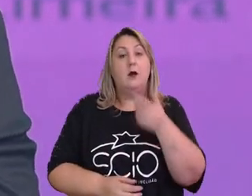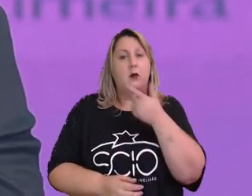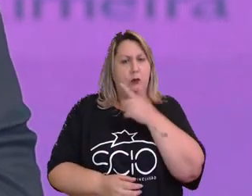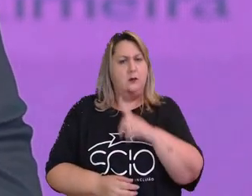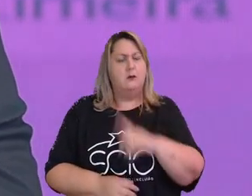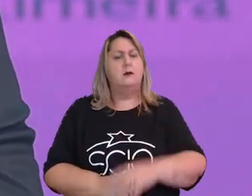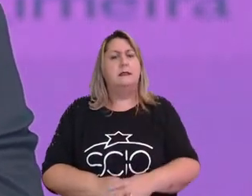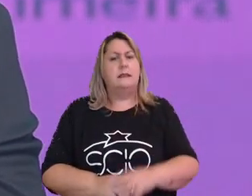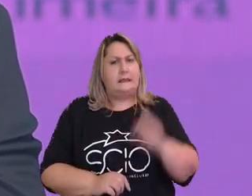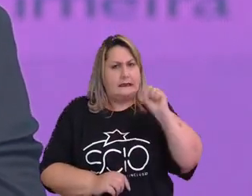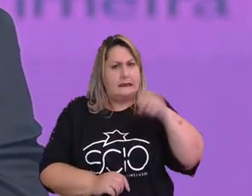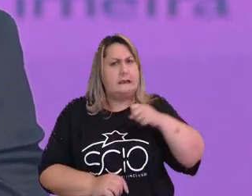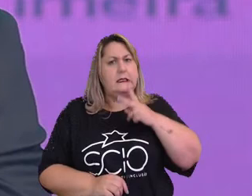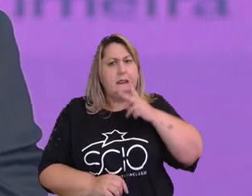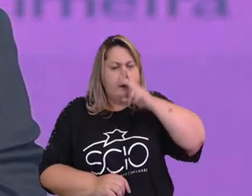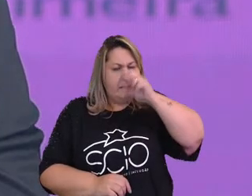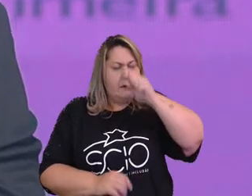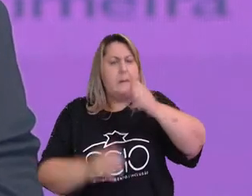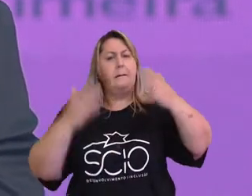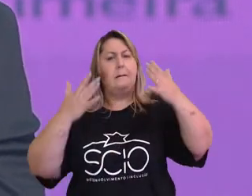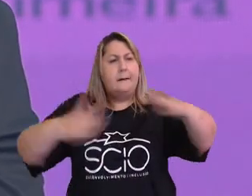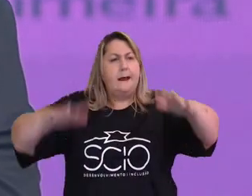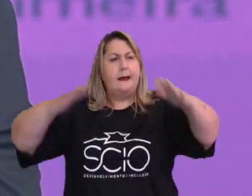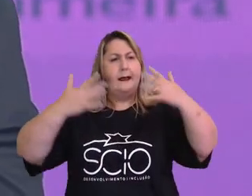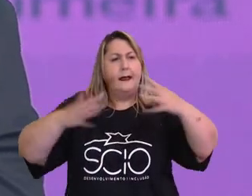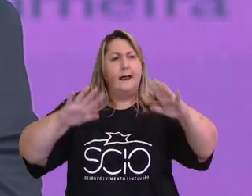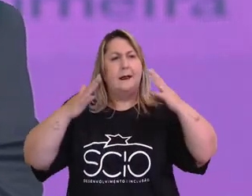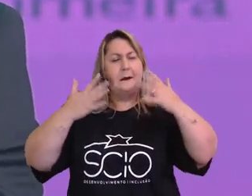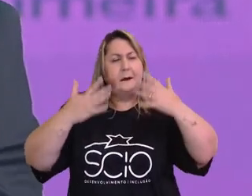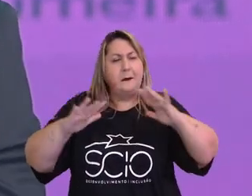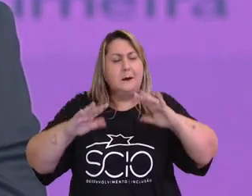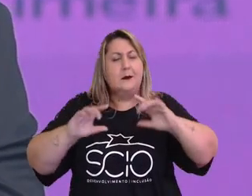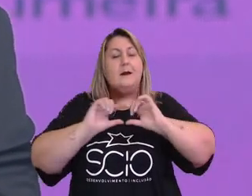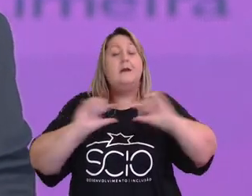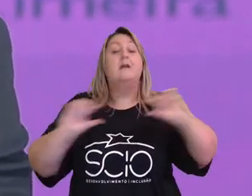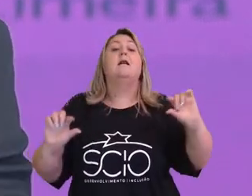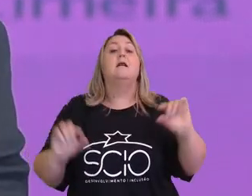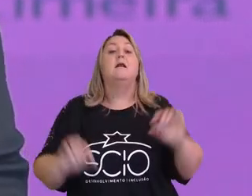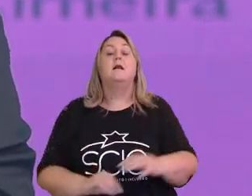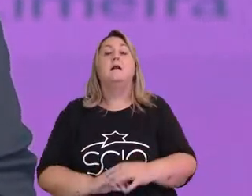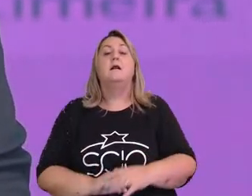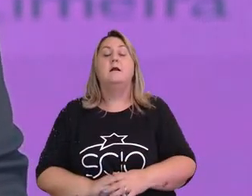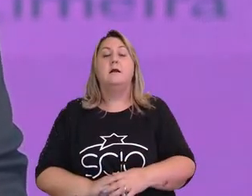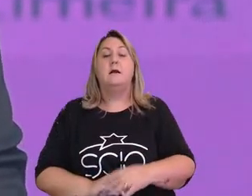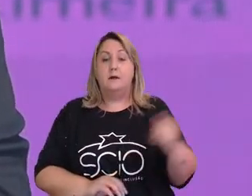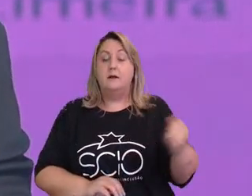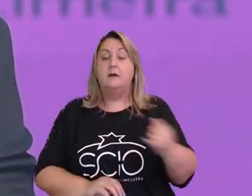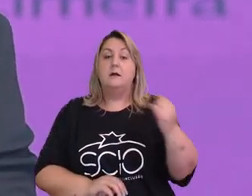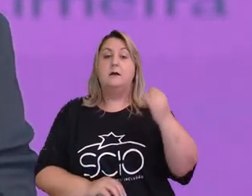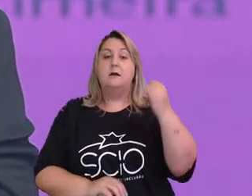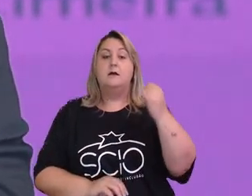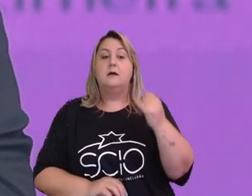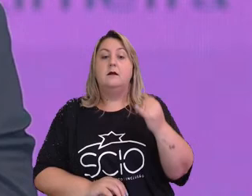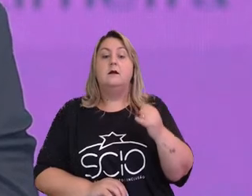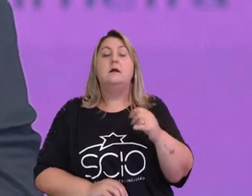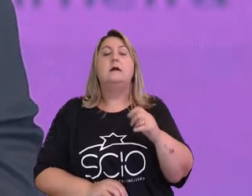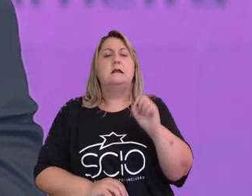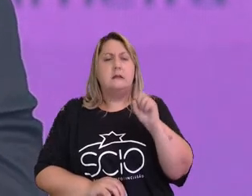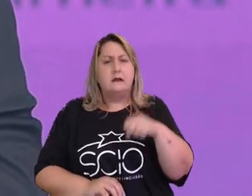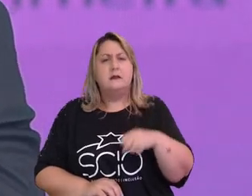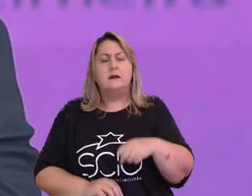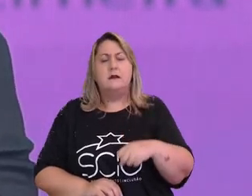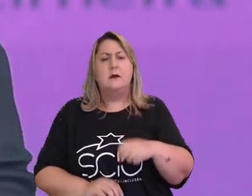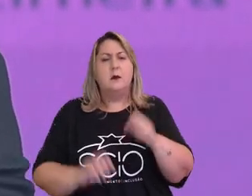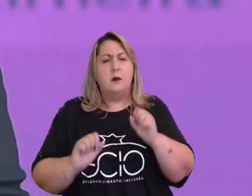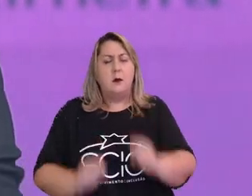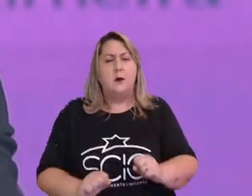e vêm com força. Parabéns! E a frase, né, que ele deixou aqui, um recado muito importante, que sim, para